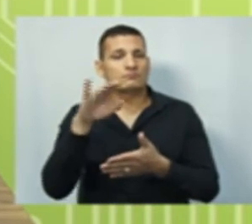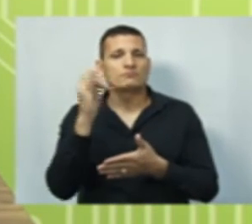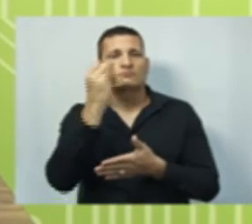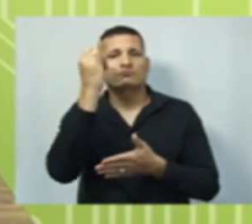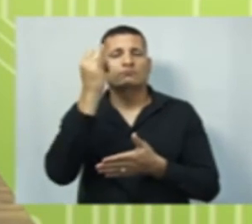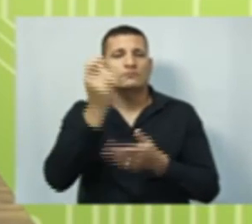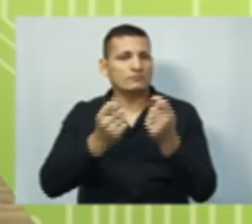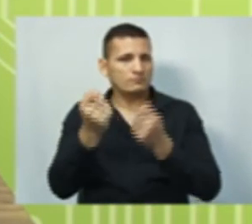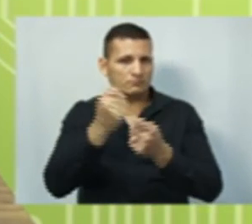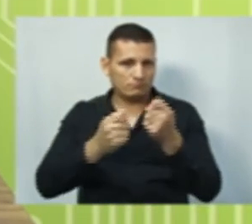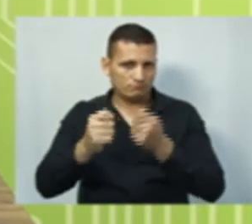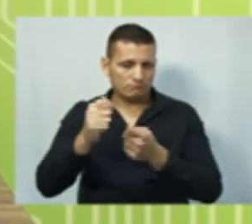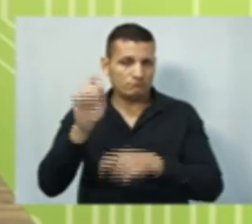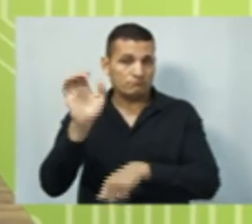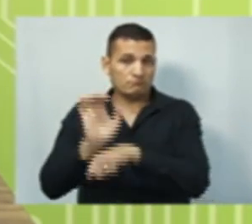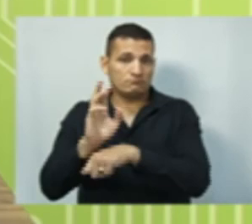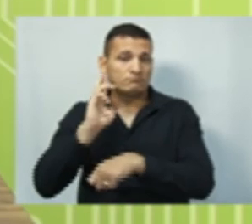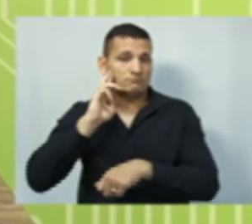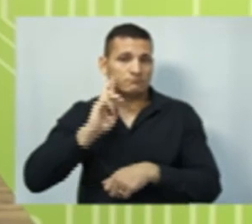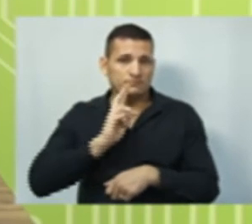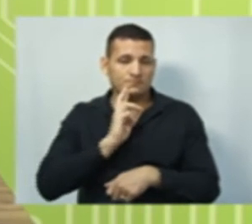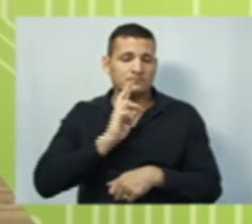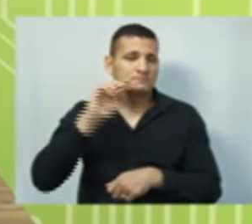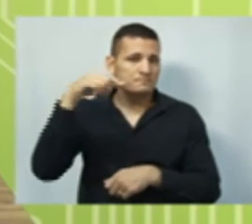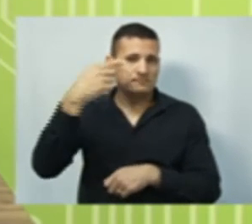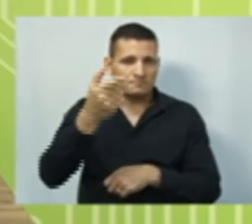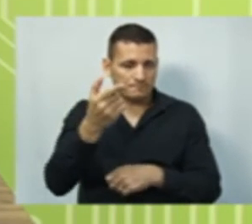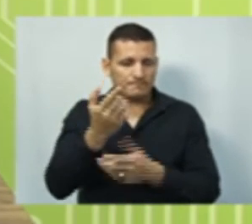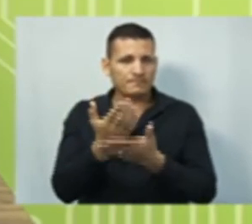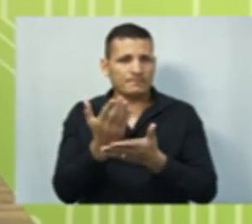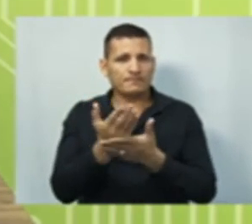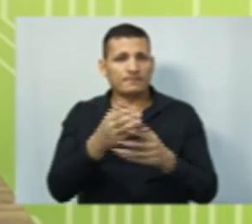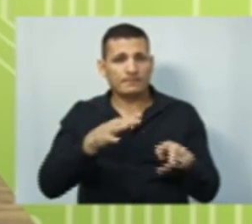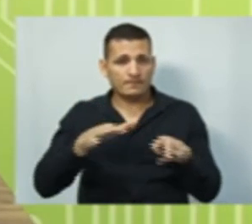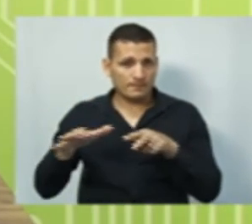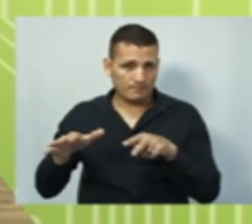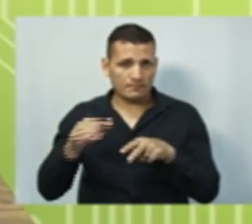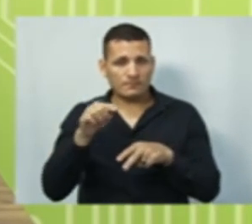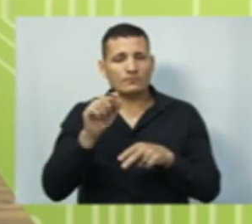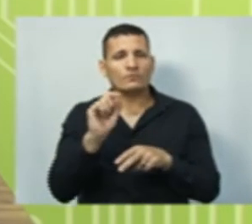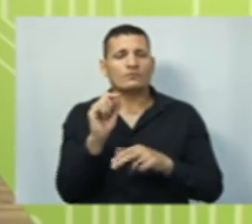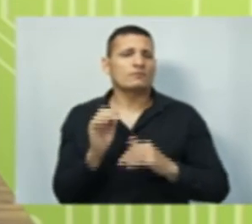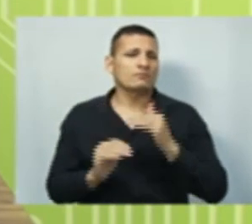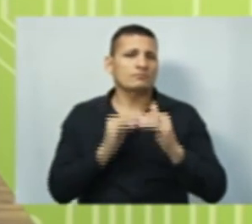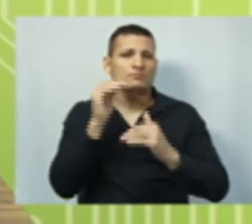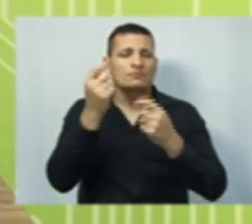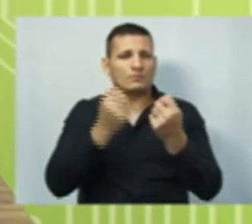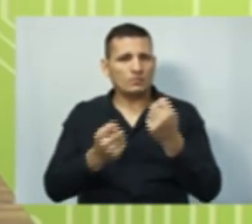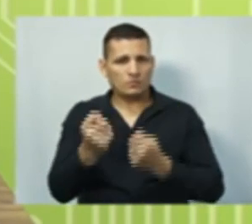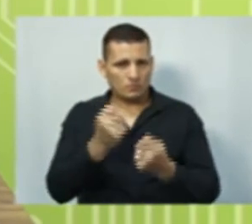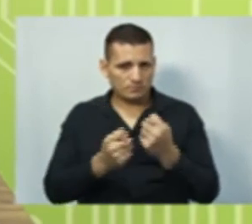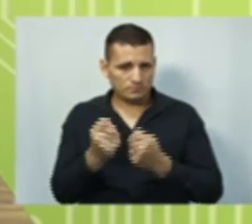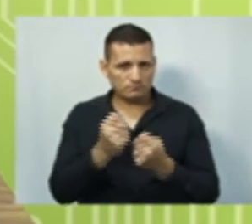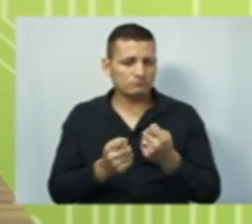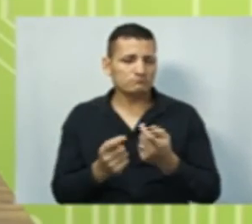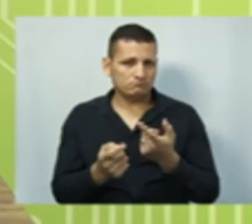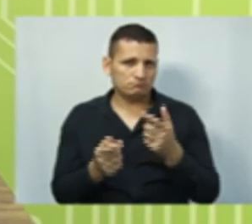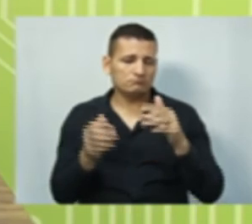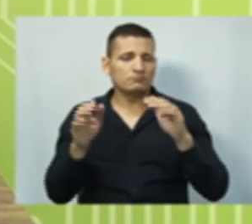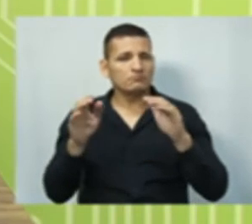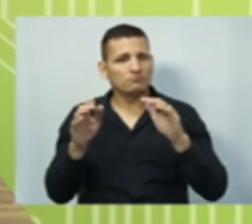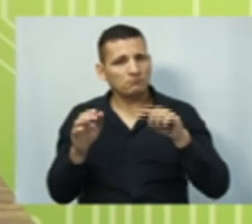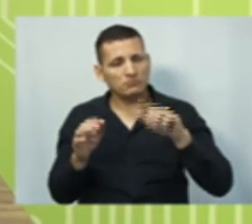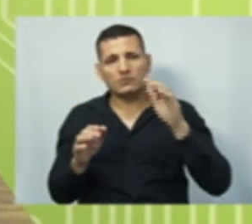de Rondônia. Na aula da semana que vem, nós vamos tratar sobre o conceito de desenvolvimento econômico, ainda é uma abordagem